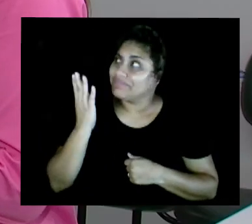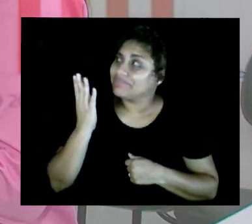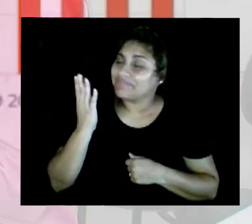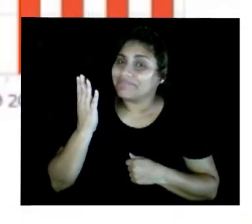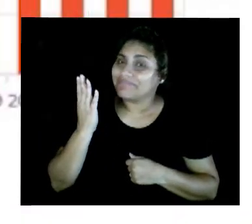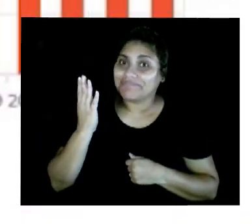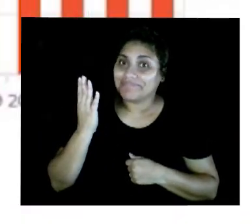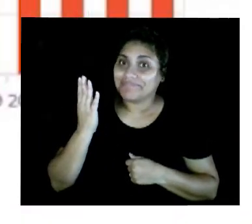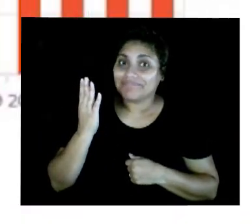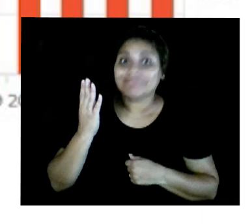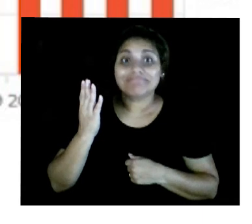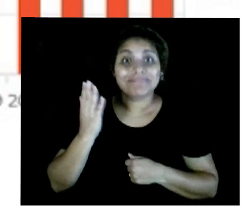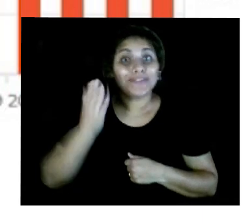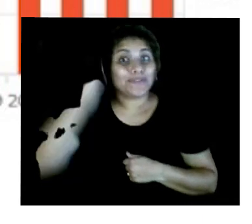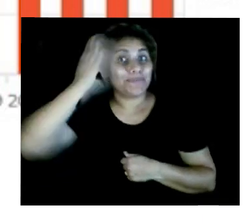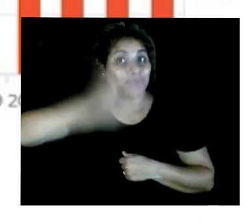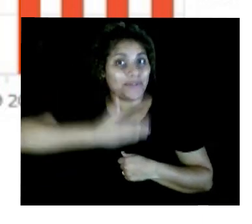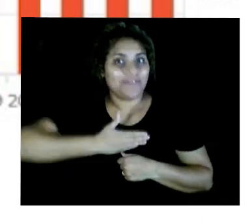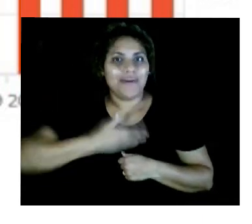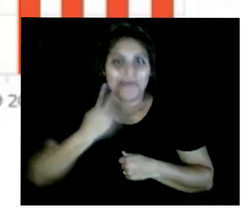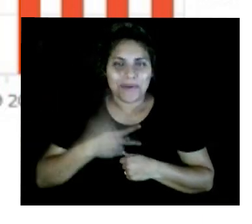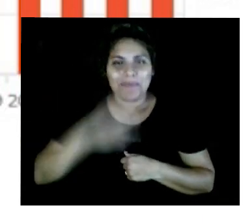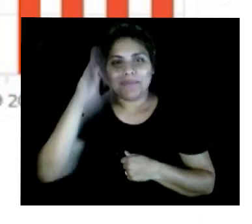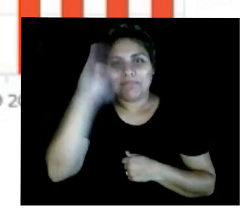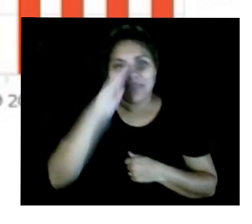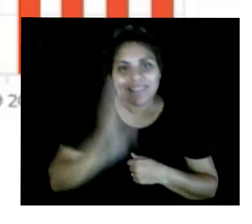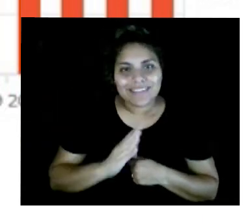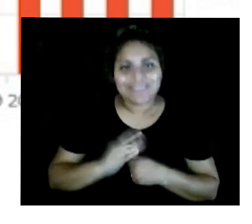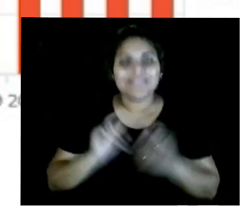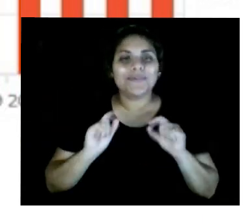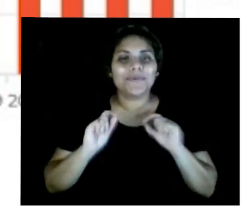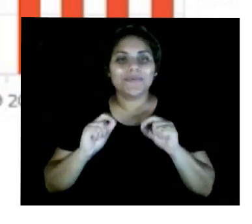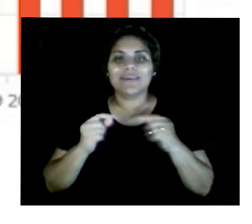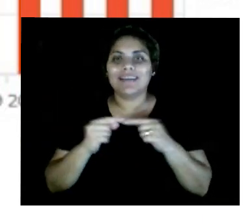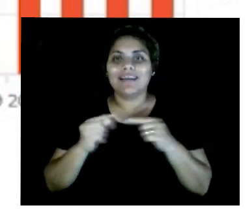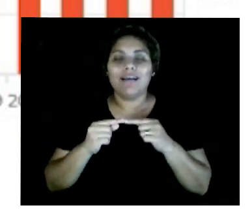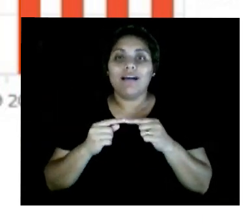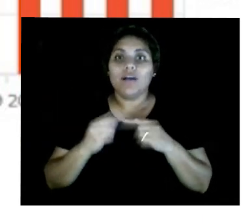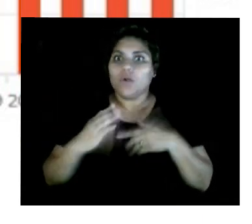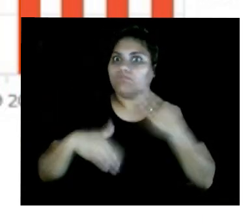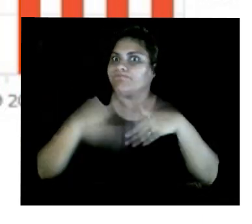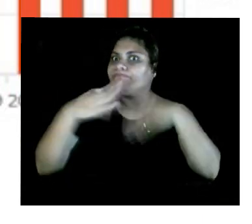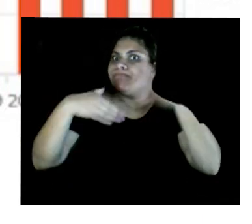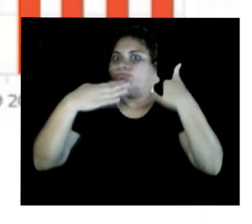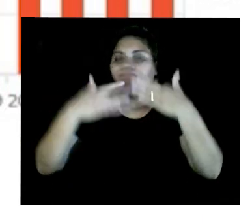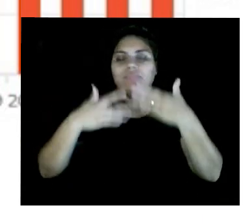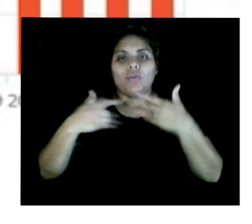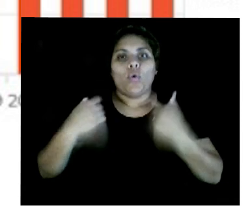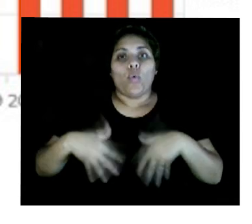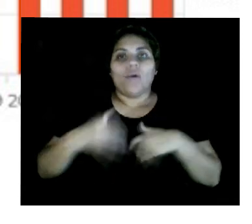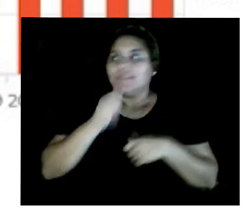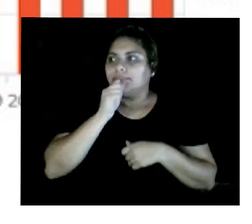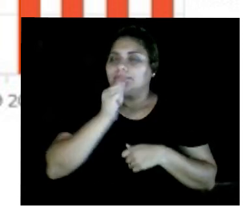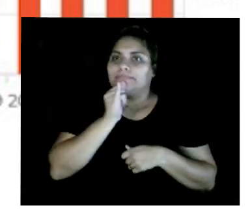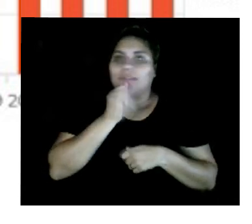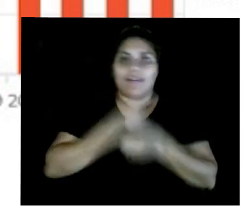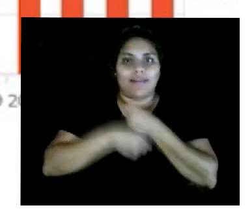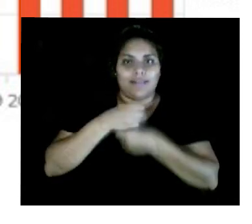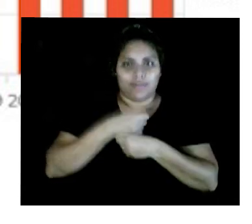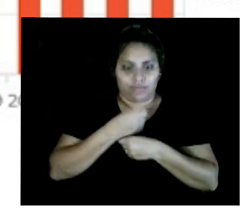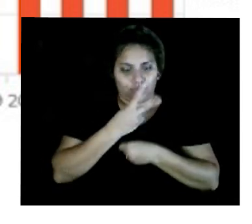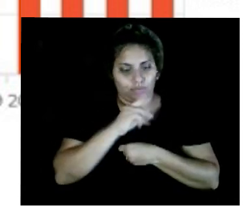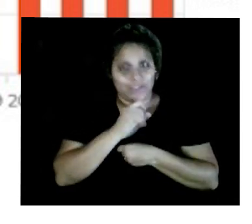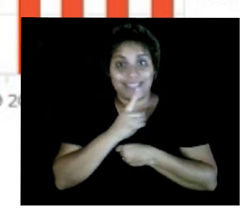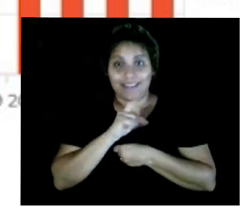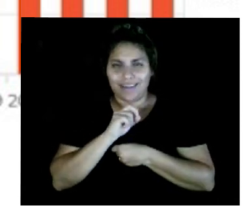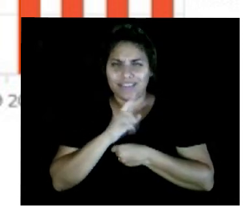Os números de cervejaria no Brasil é uma coisa de espantar a velocidade com que a gente cresceu nos últimos anos, né? Então, em 2010 a